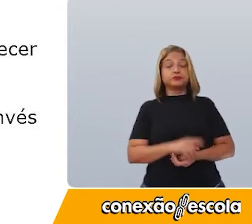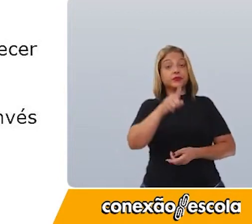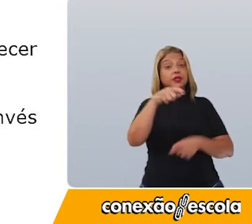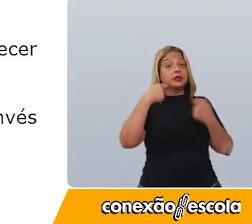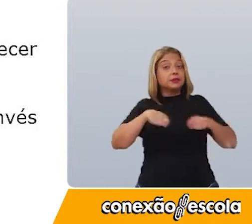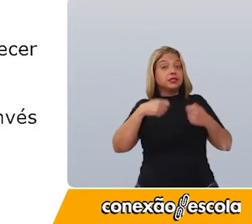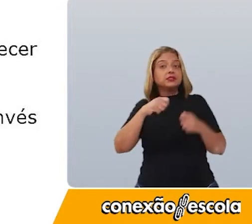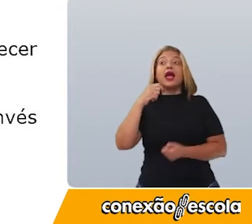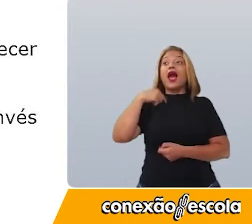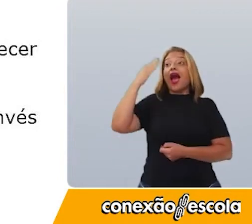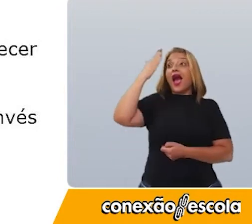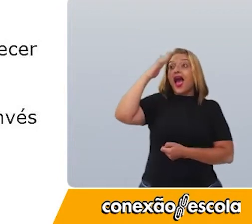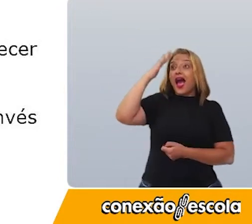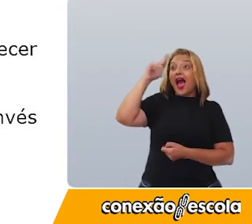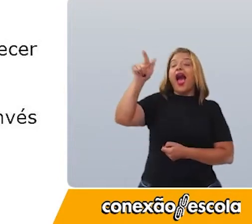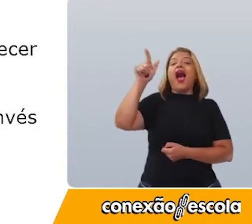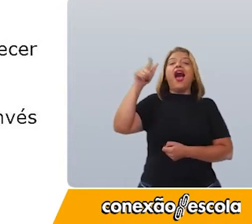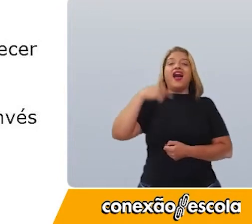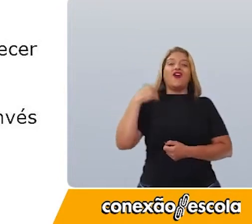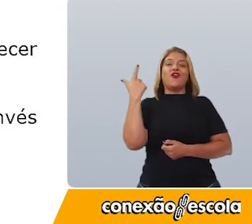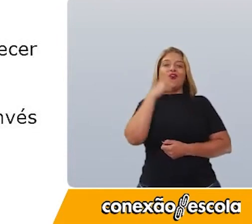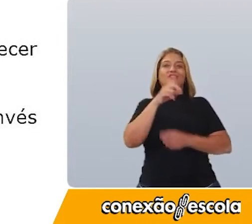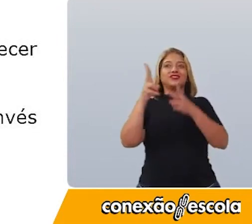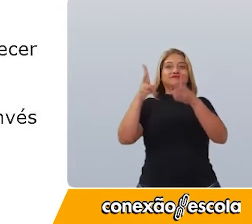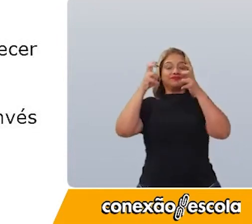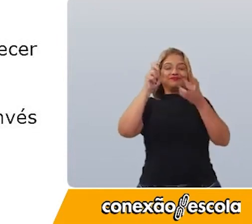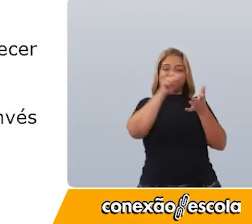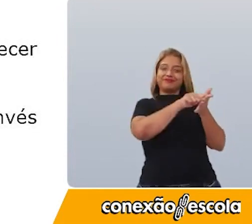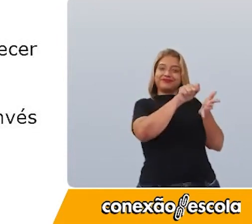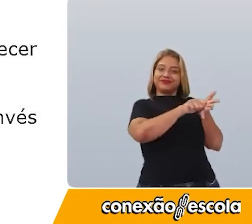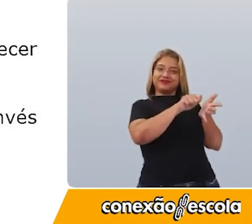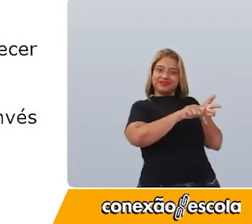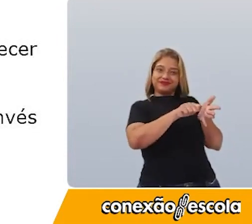você compreendeu do que foi exposto,